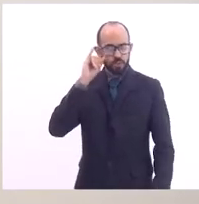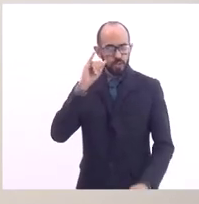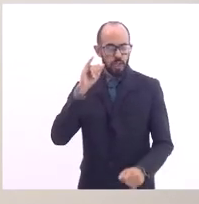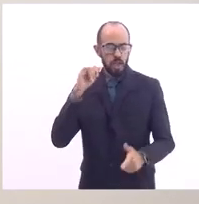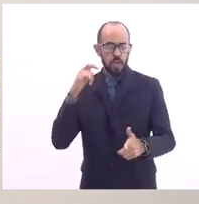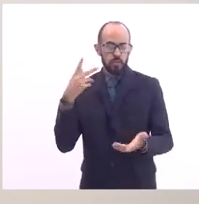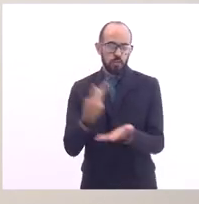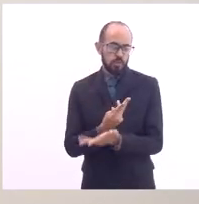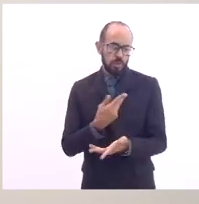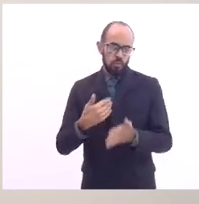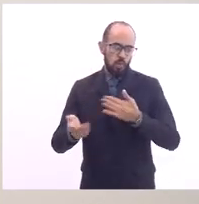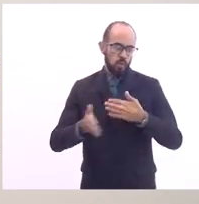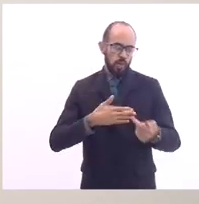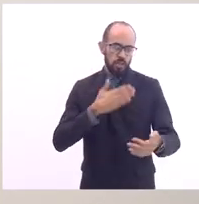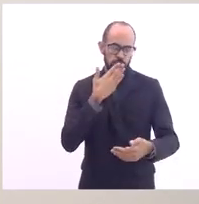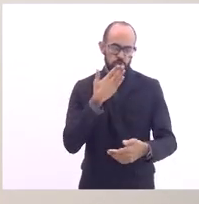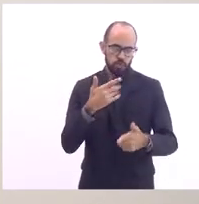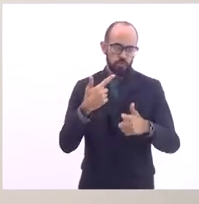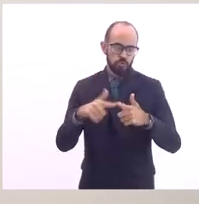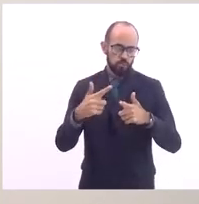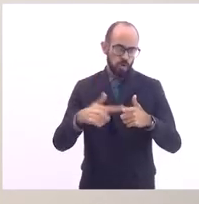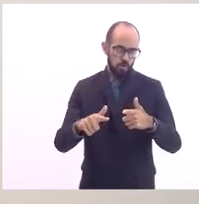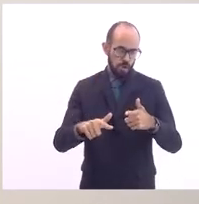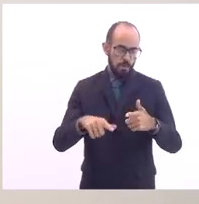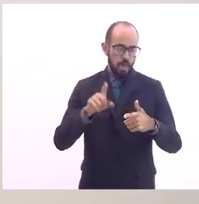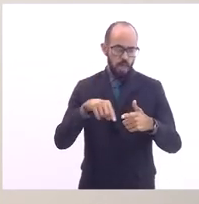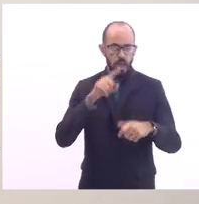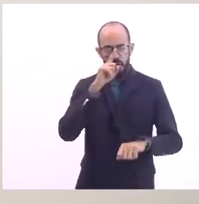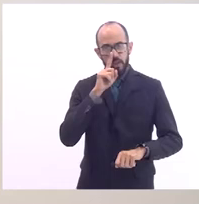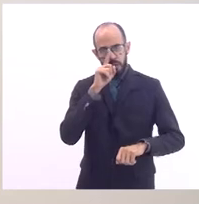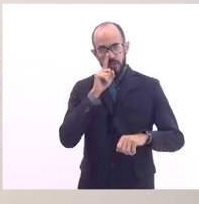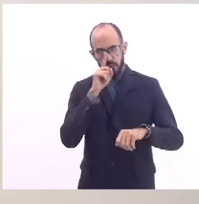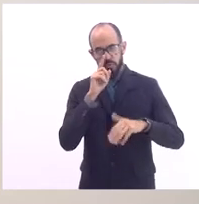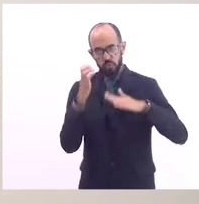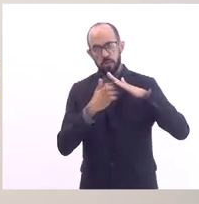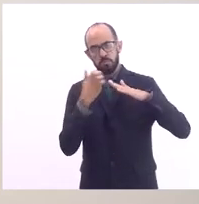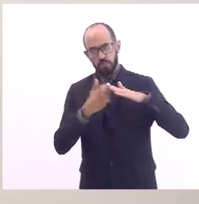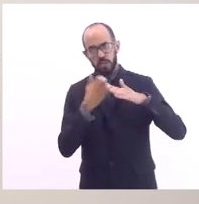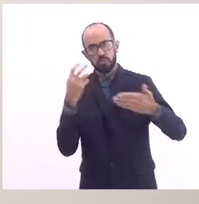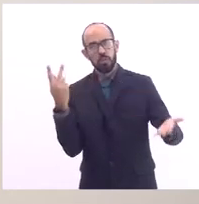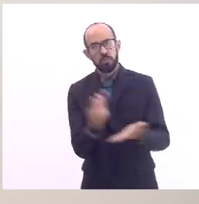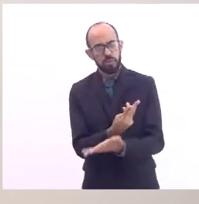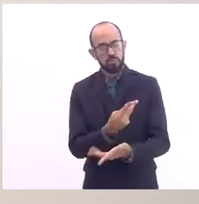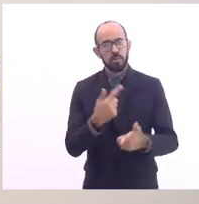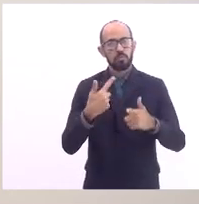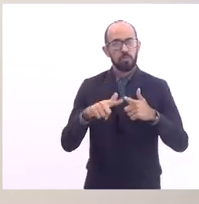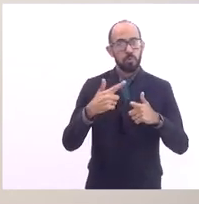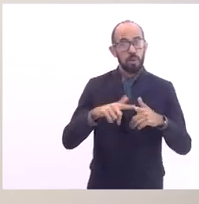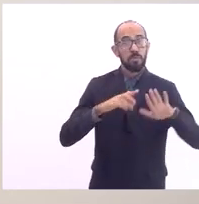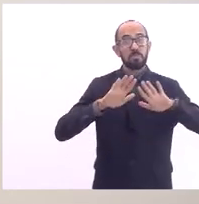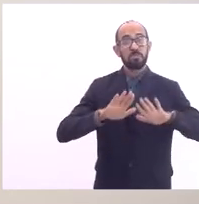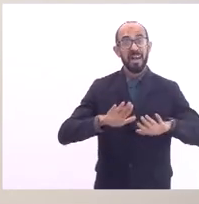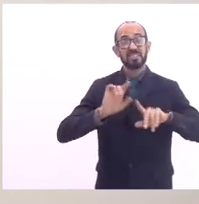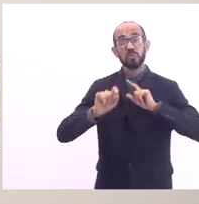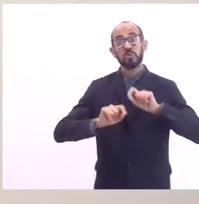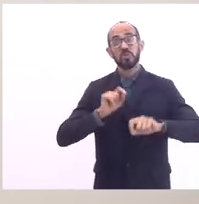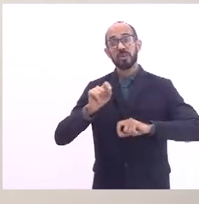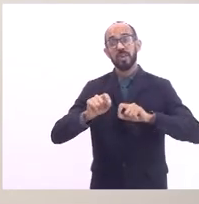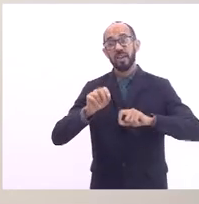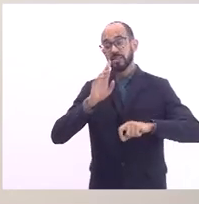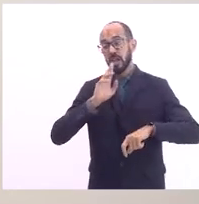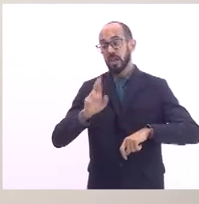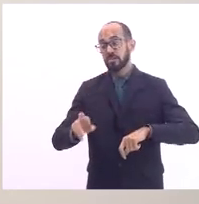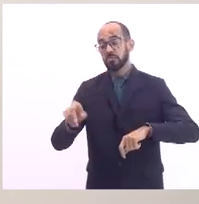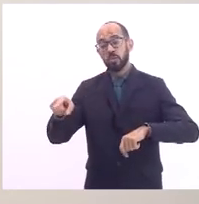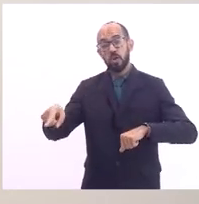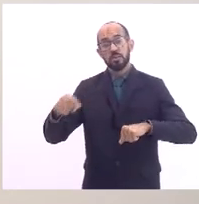aconteça. Faz parte do empreendimento, risco do empreendimento, o acontecimento do problema. Agora, esse feedback ao consumidor, ele